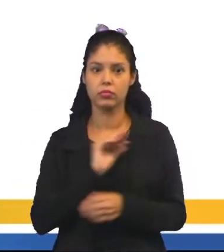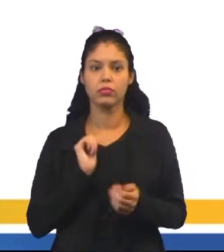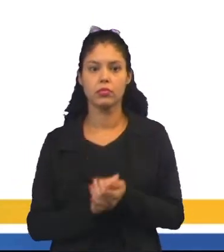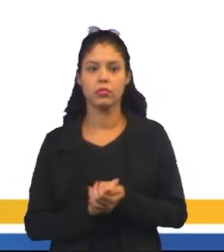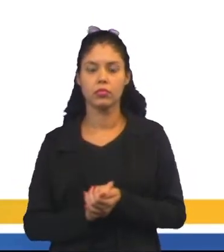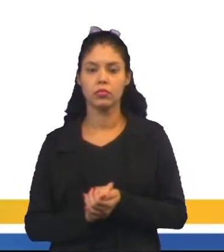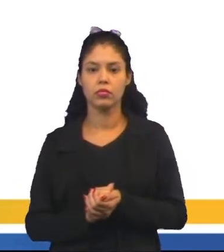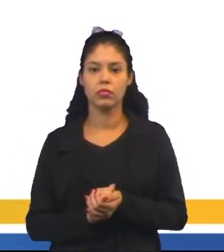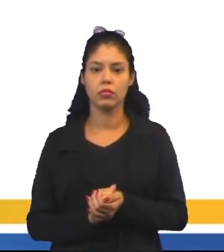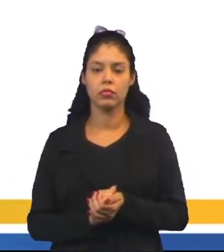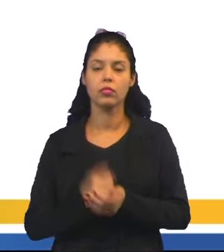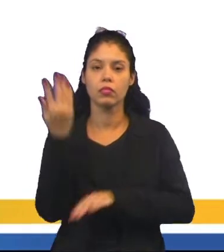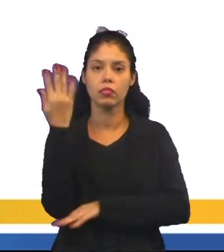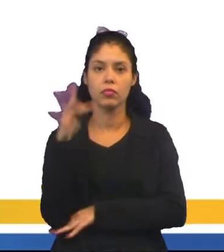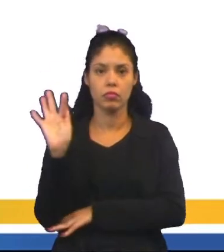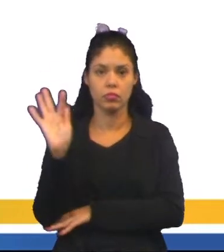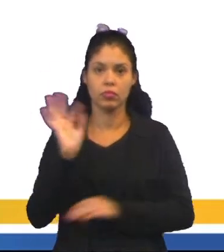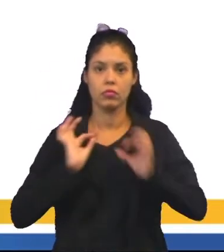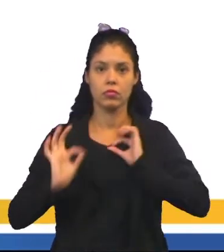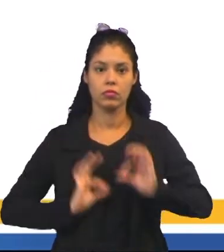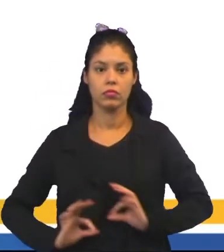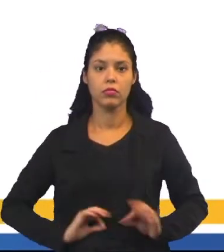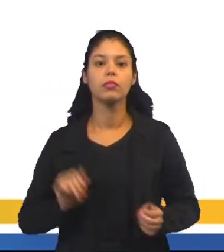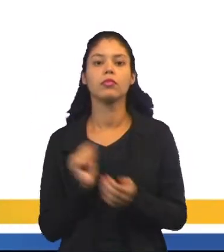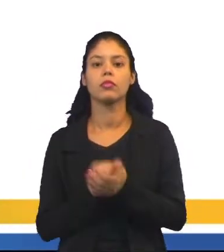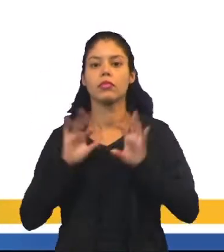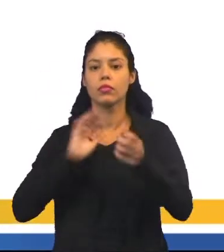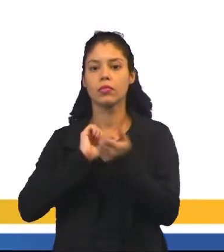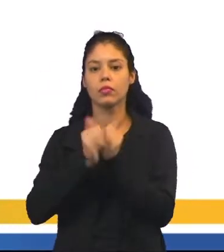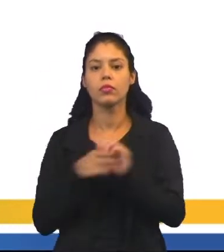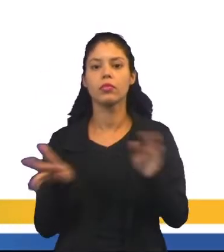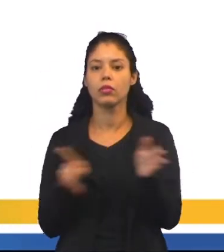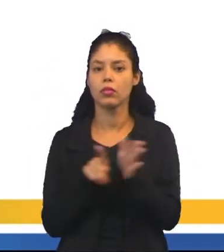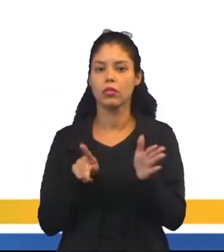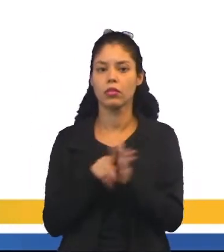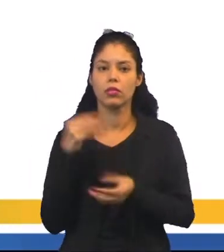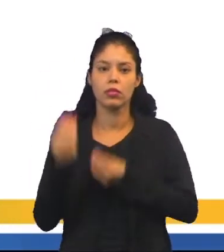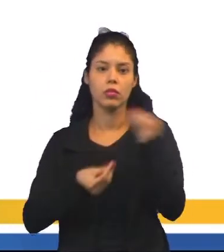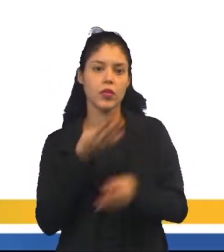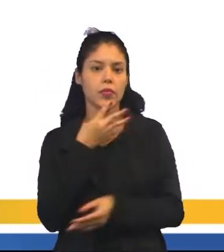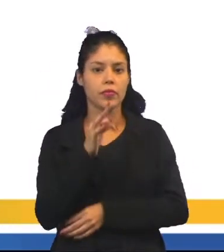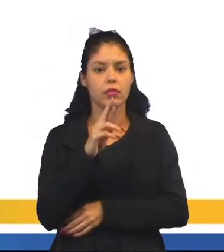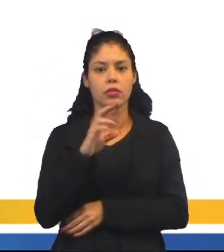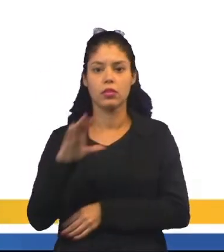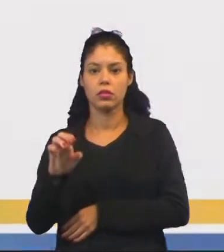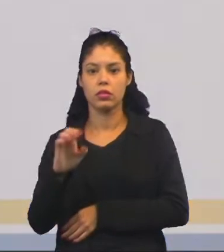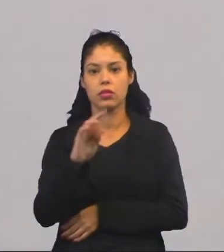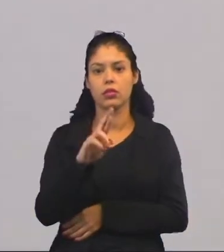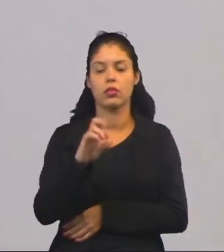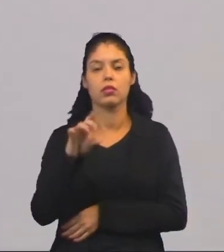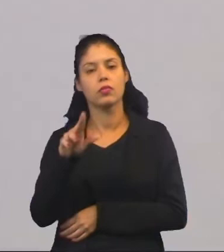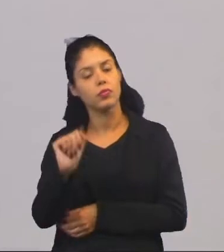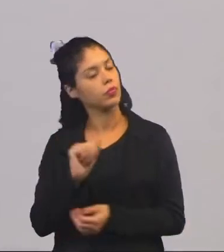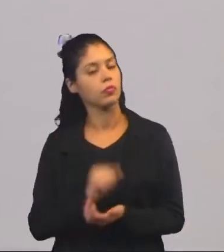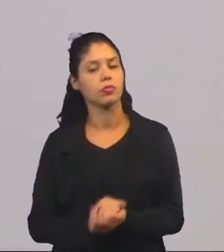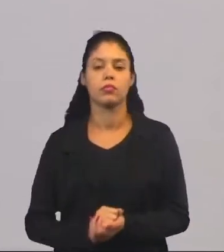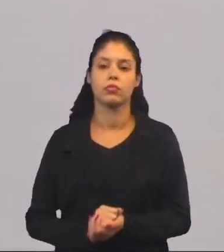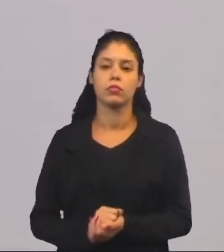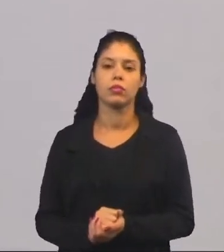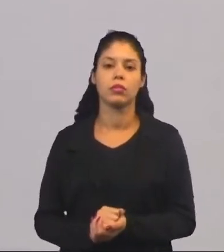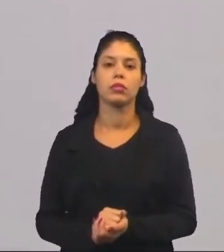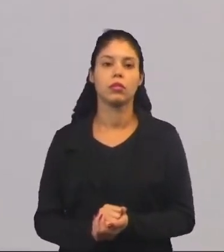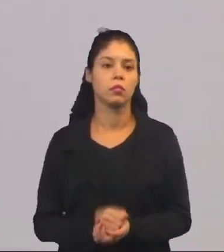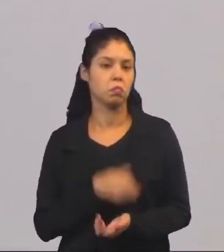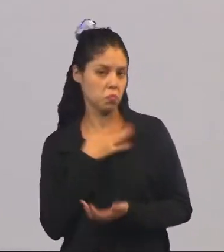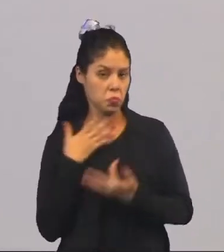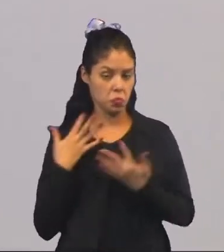militar para o exército francês. Nesse esporte, os praticantes são conhecidos como tracer e trances. Chico,